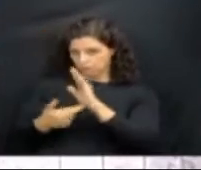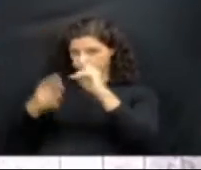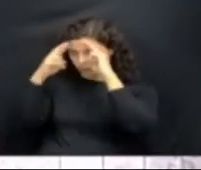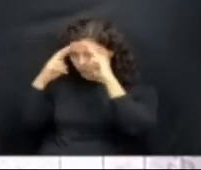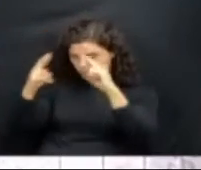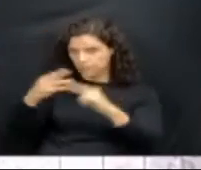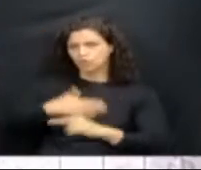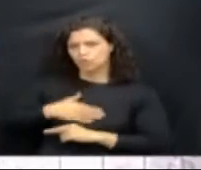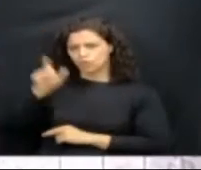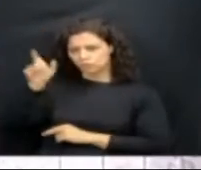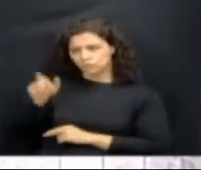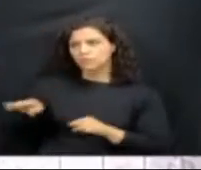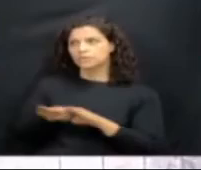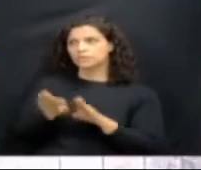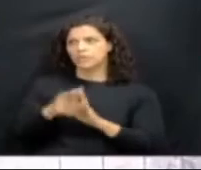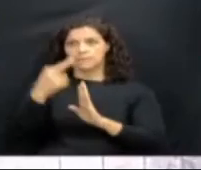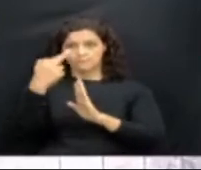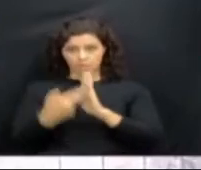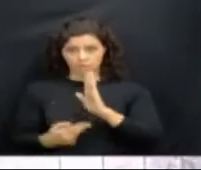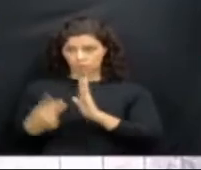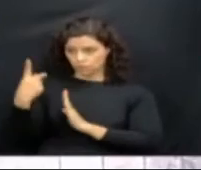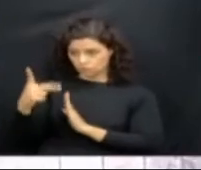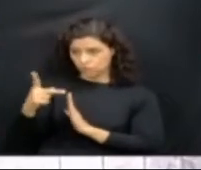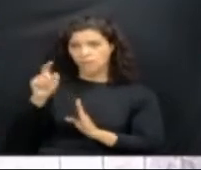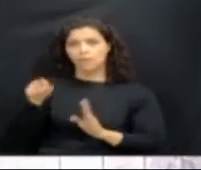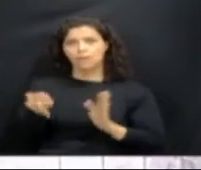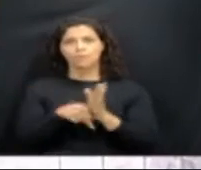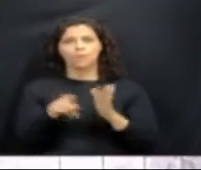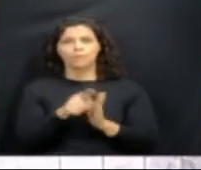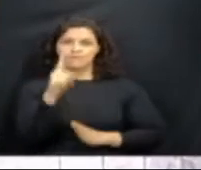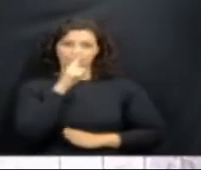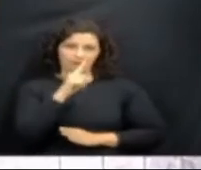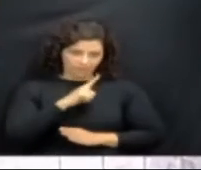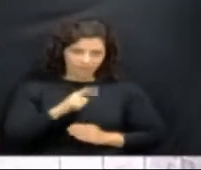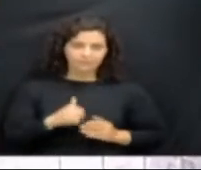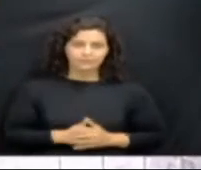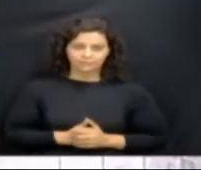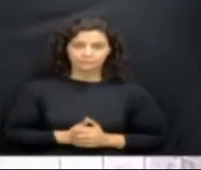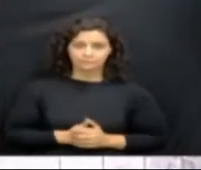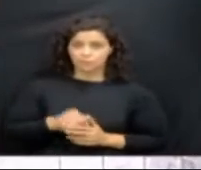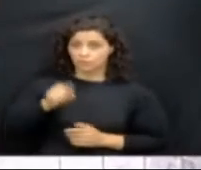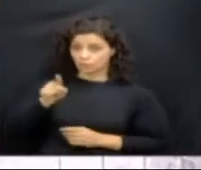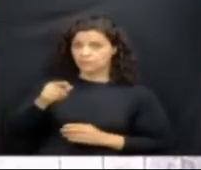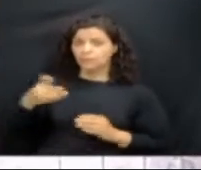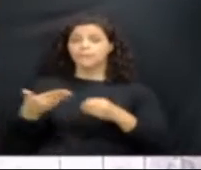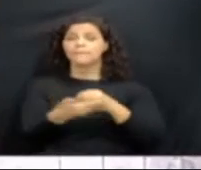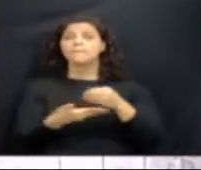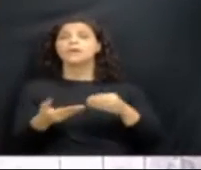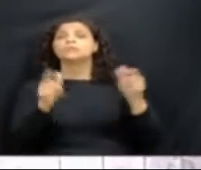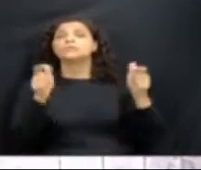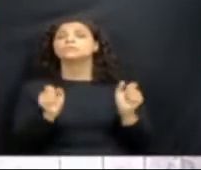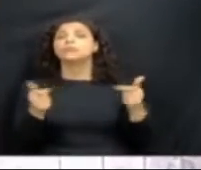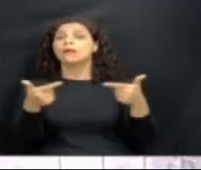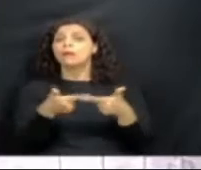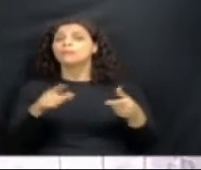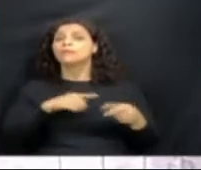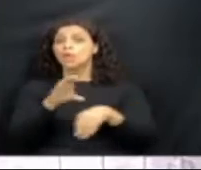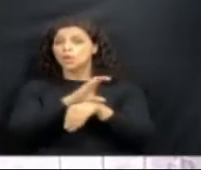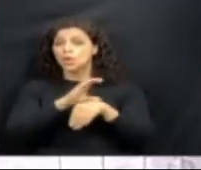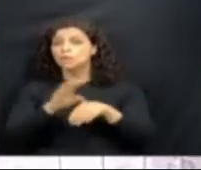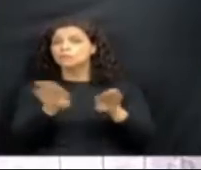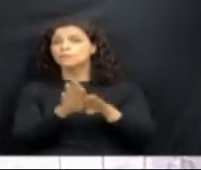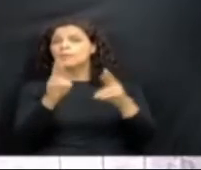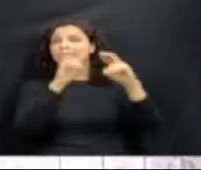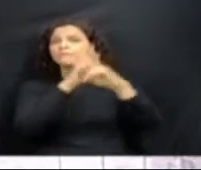respeito e gosto da sua pessoa, mas o relatório de Vossa Excelência está equivocado. Possui respaldo, a LEP, constitucional,